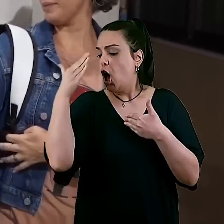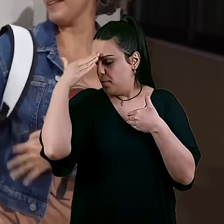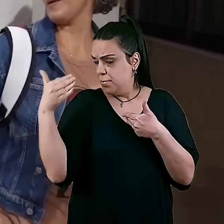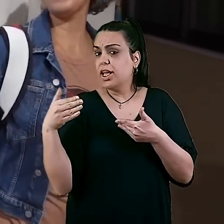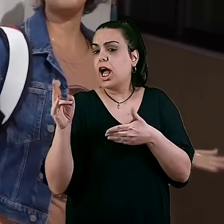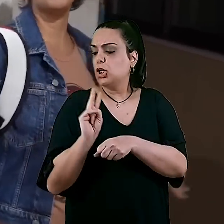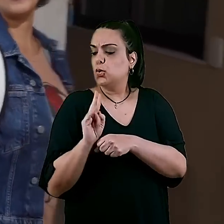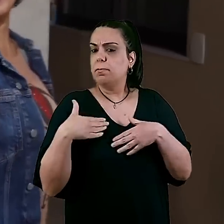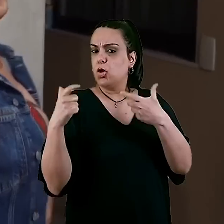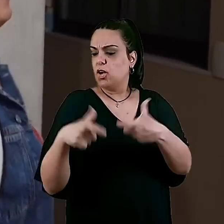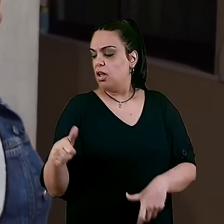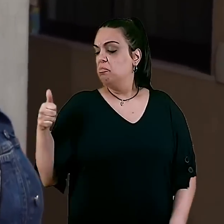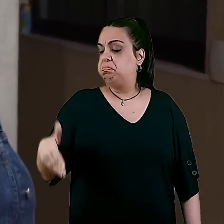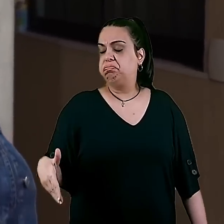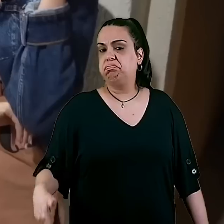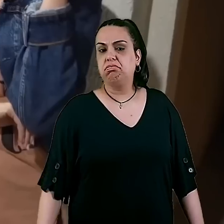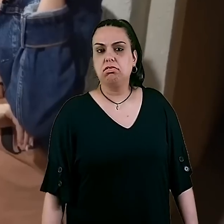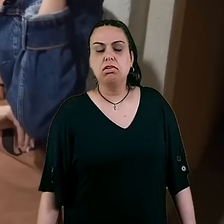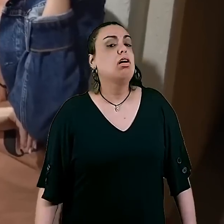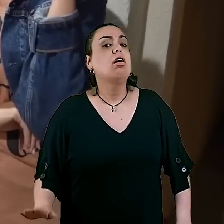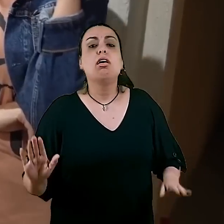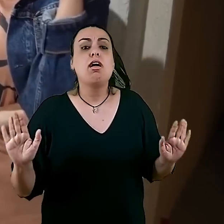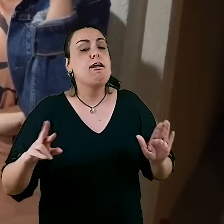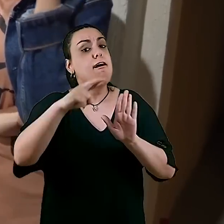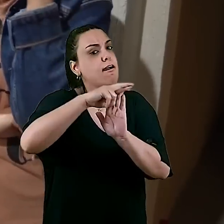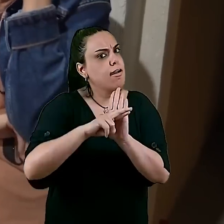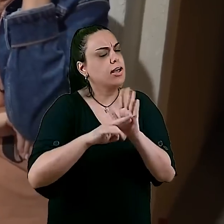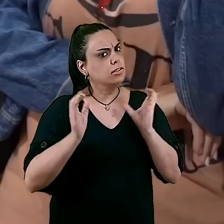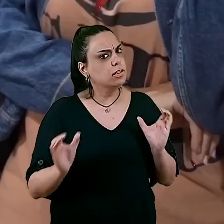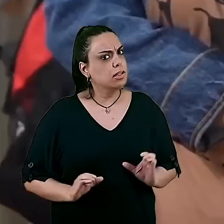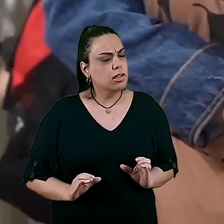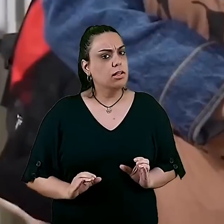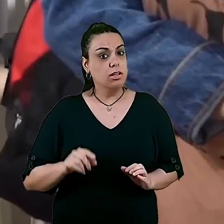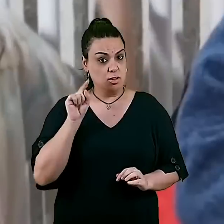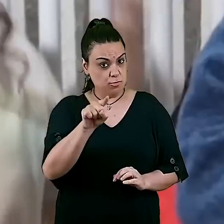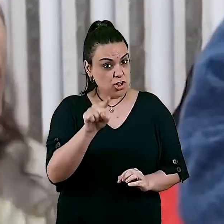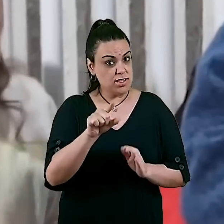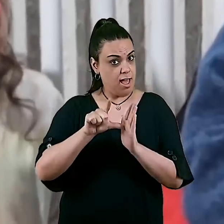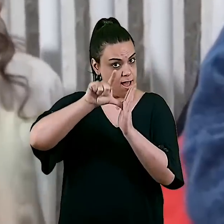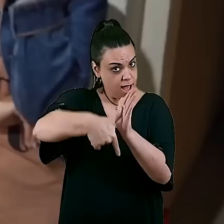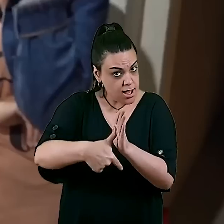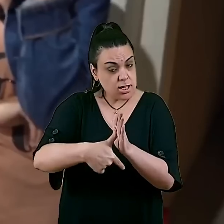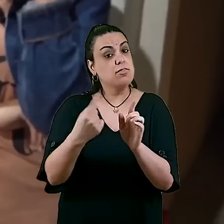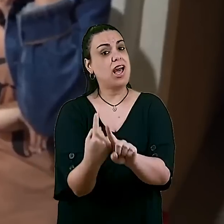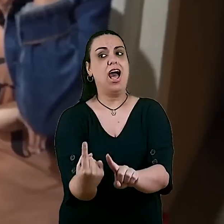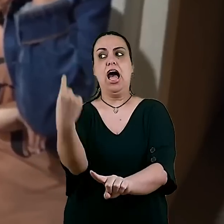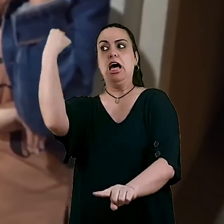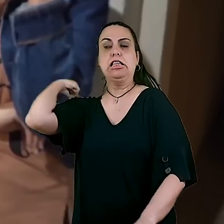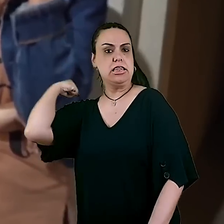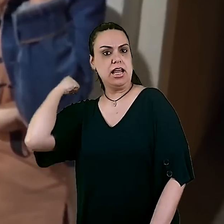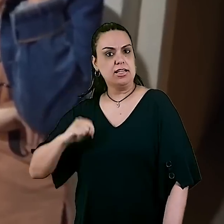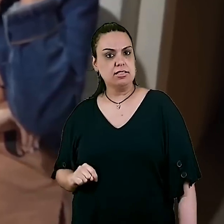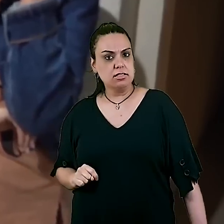Obrigada, chegar primeiro, ter guardado meu canto, seus pirralhos. Ei, regras de condutas! Quem chegou por último, vai lá pra